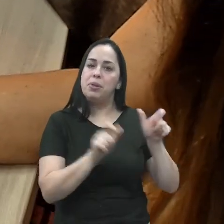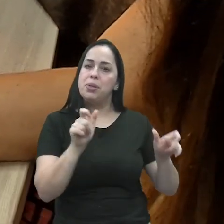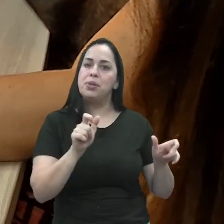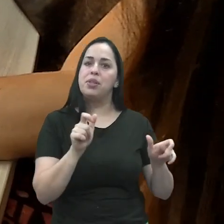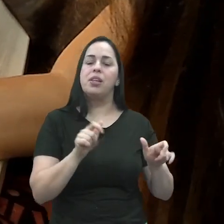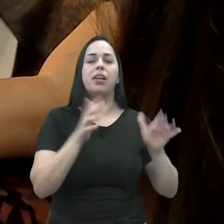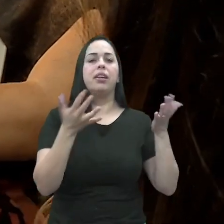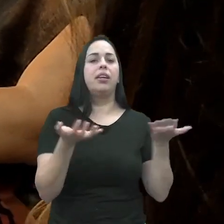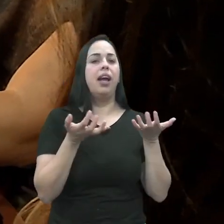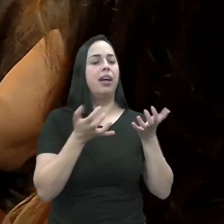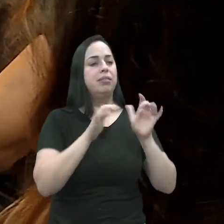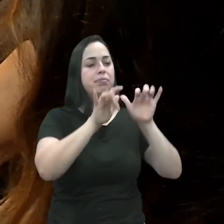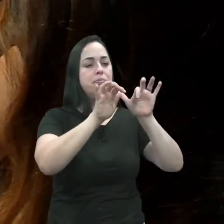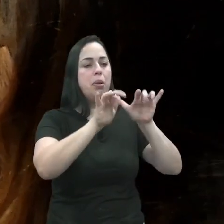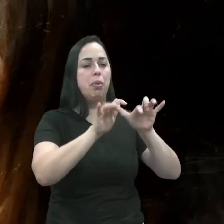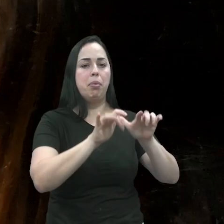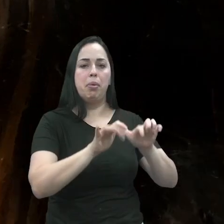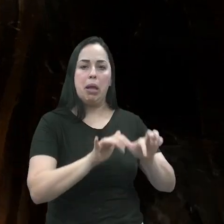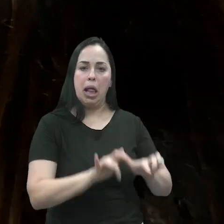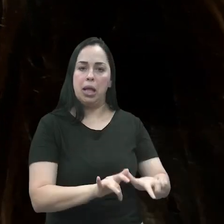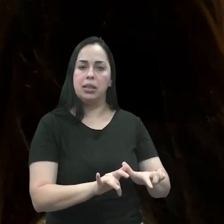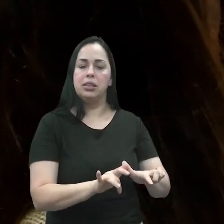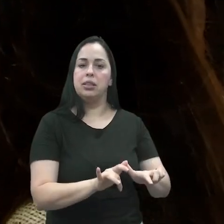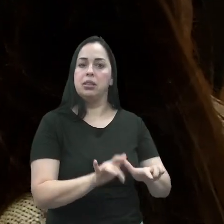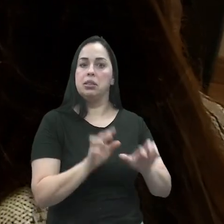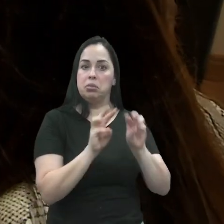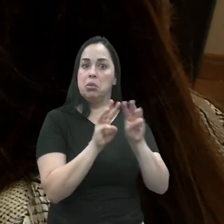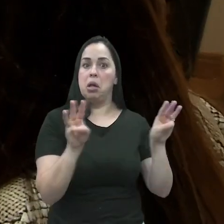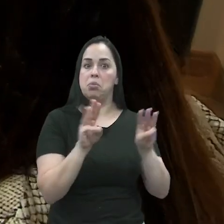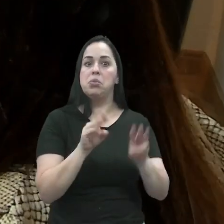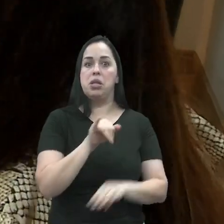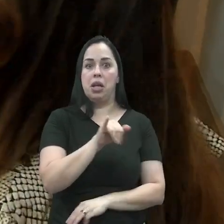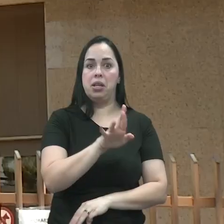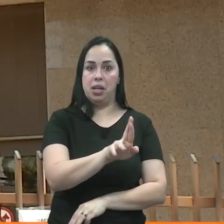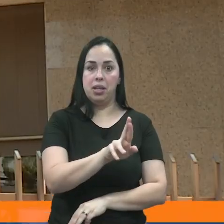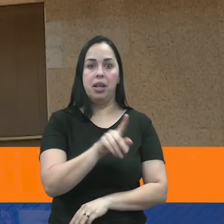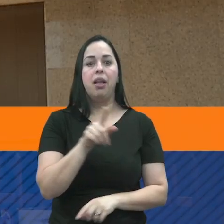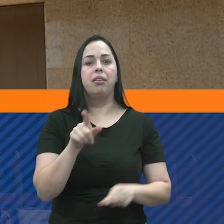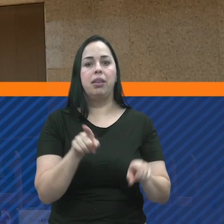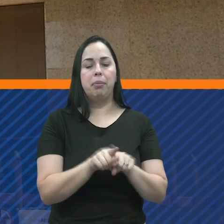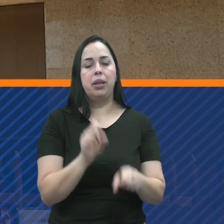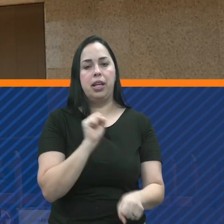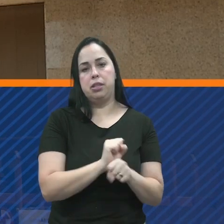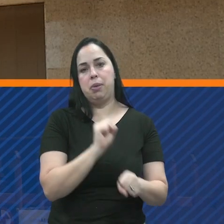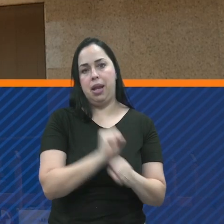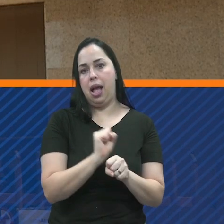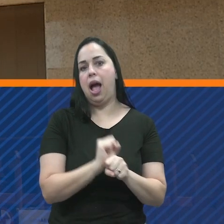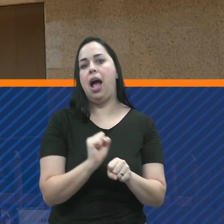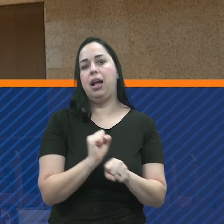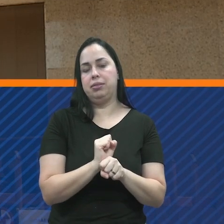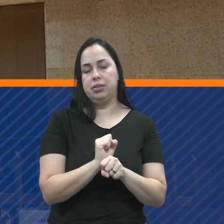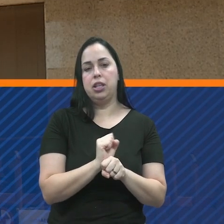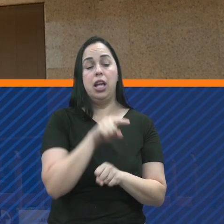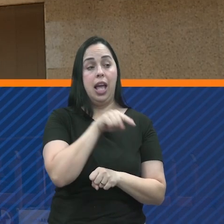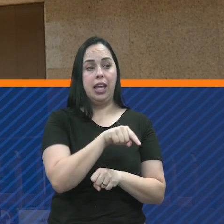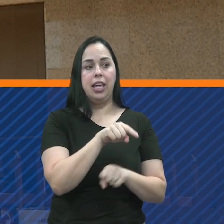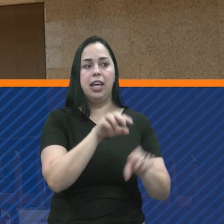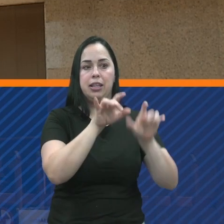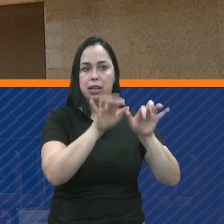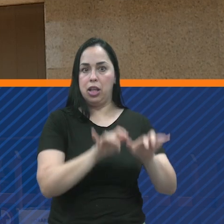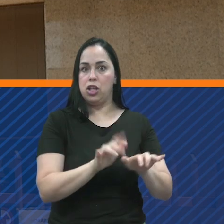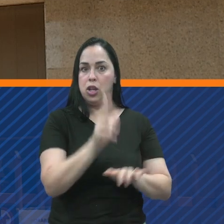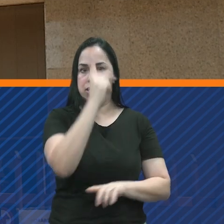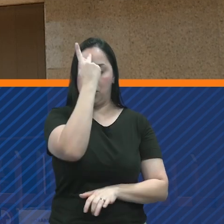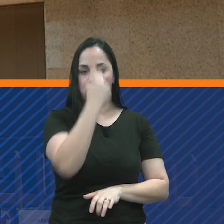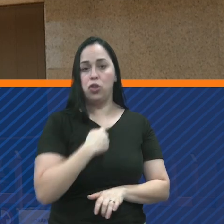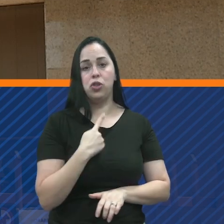usar o modelo de declaração pré-preenchida, disponível pela Receita, vai ter que esperar um pouco mais. A ferramenta só